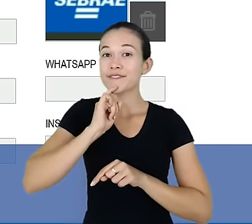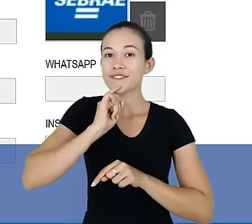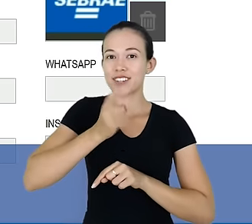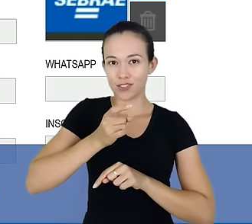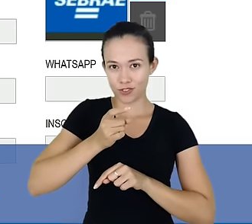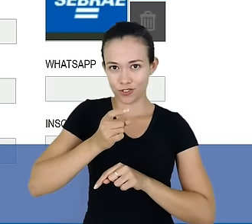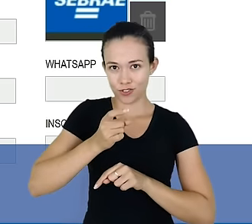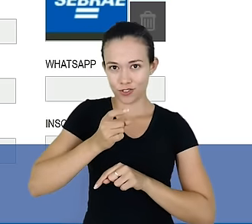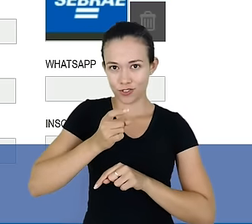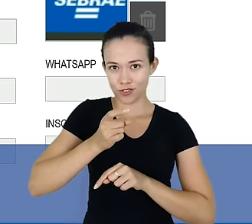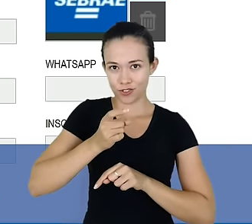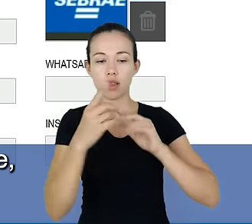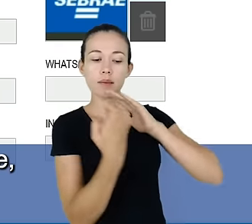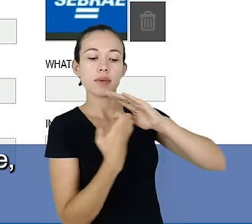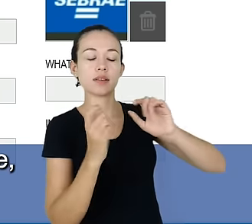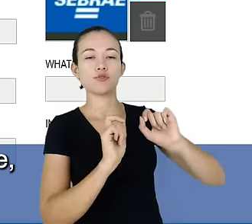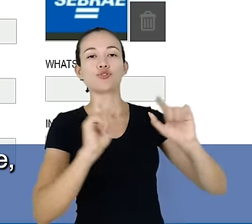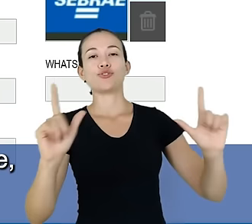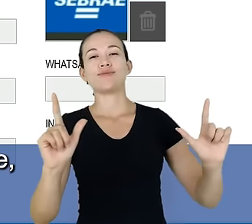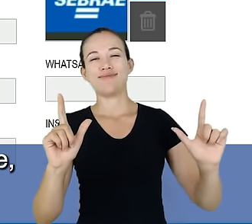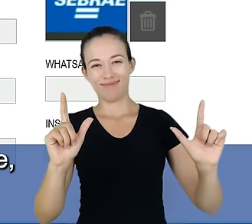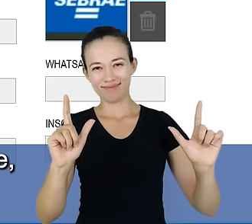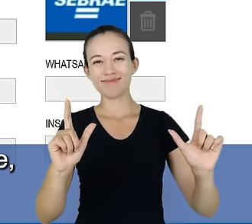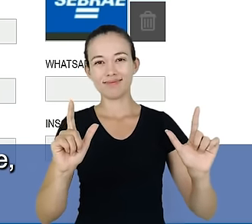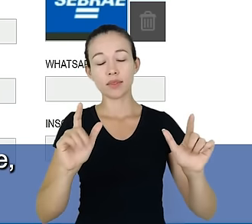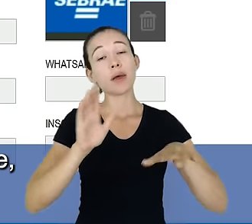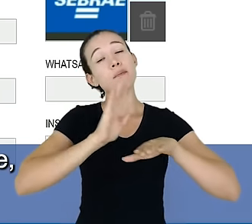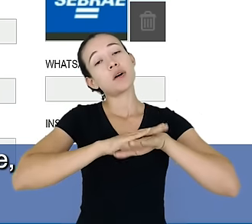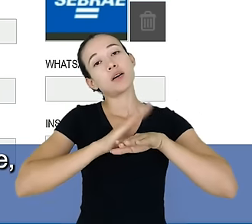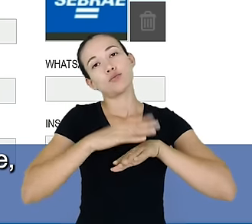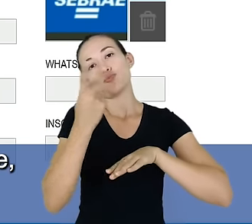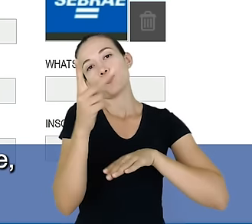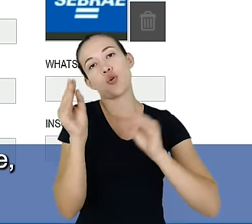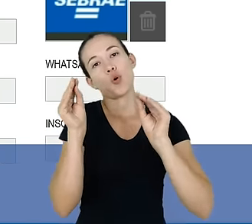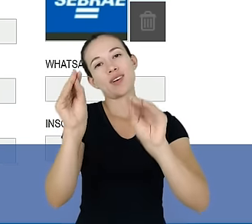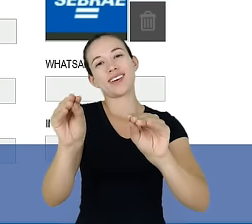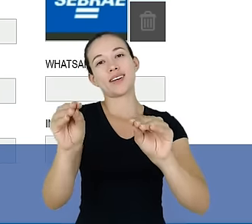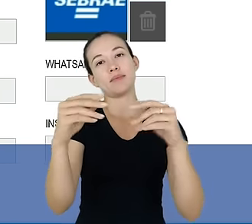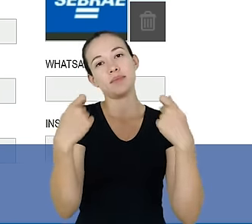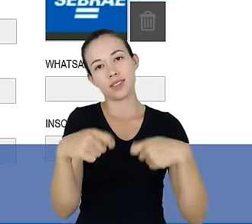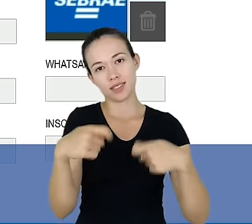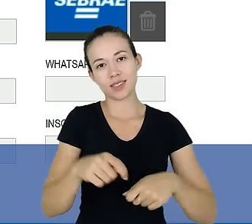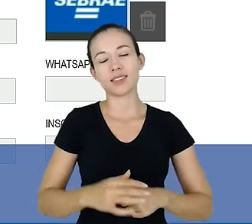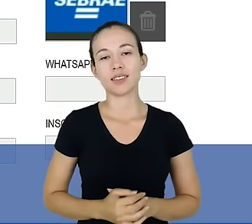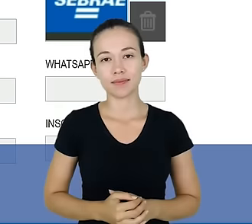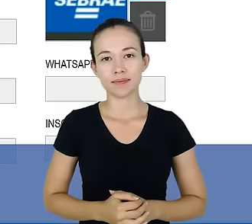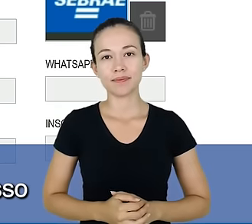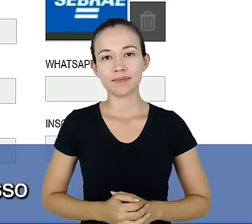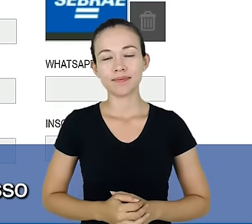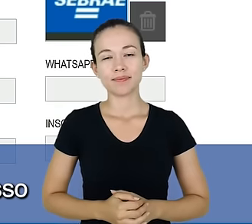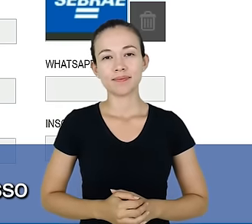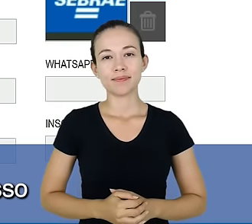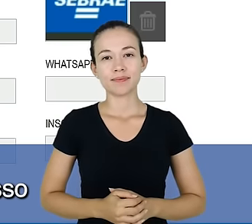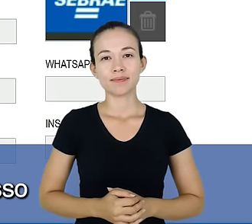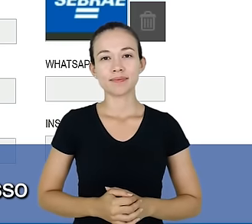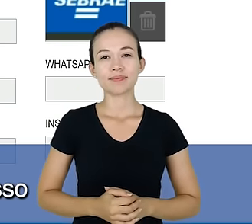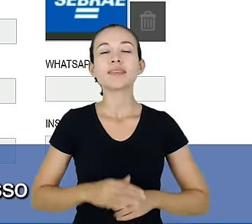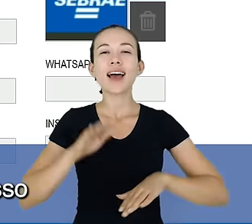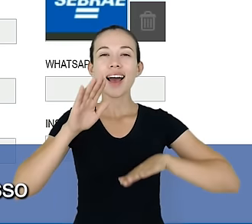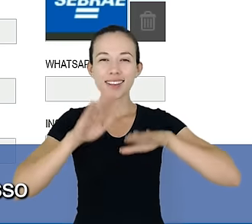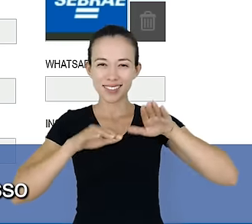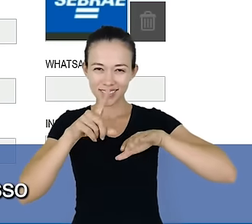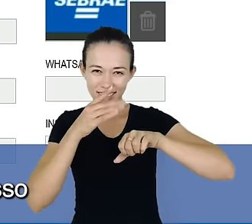tá ativa né você vai ter que inserir manualmente muitas vezes você vai colocar nesse primeiro muitas vezes eu digo no